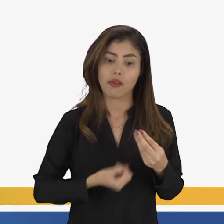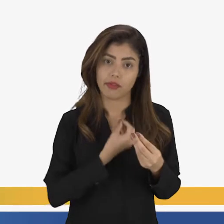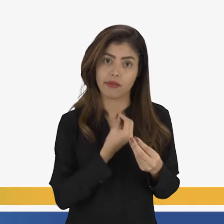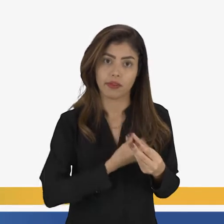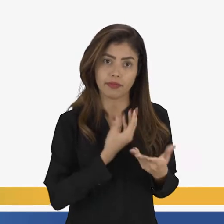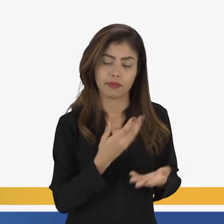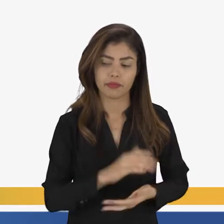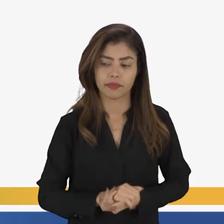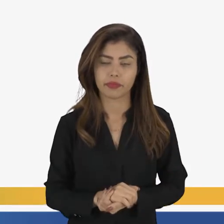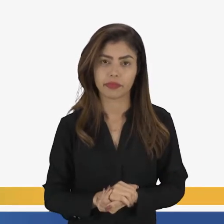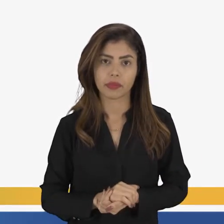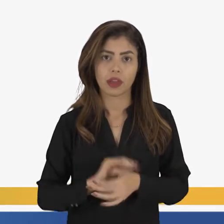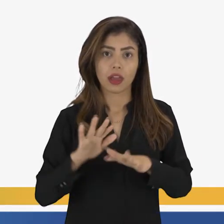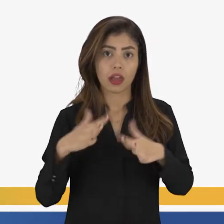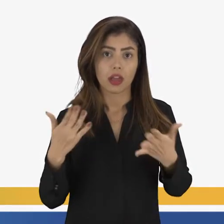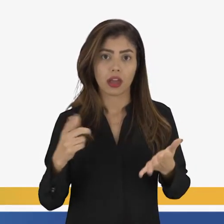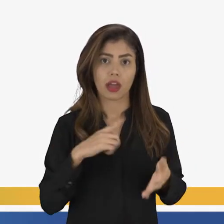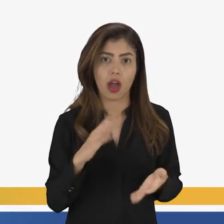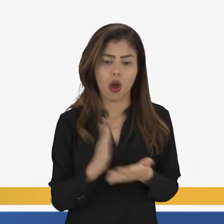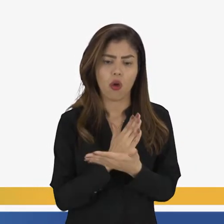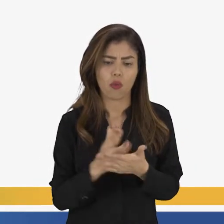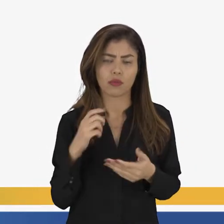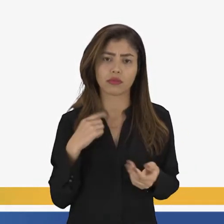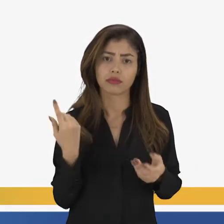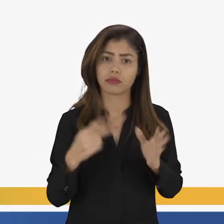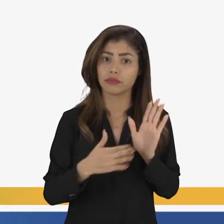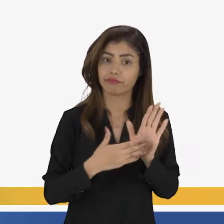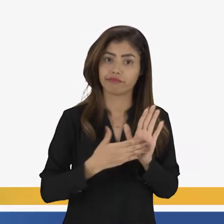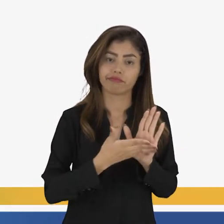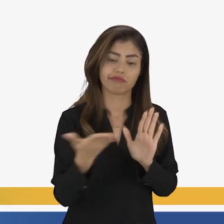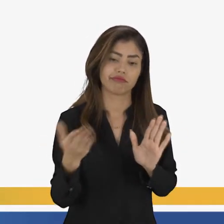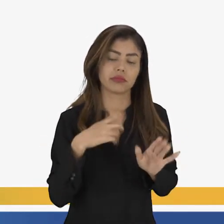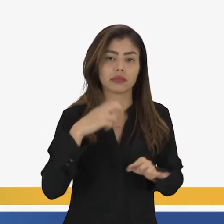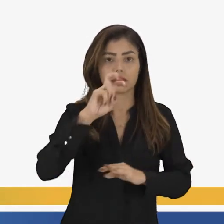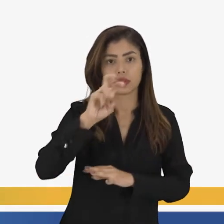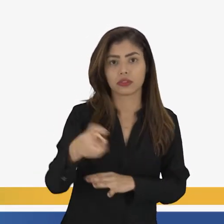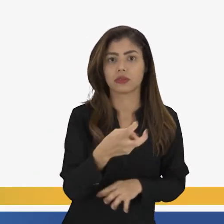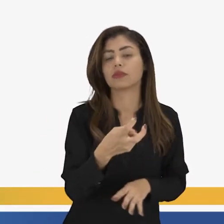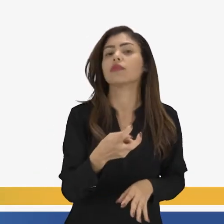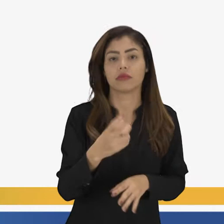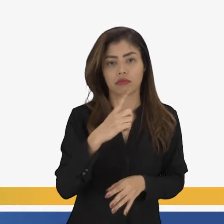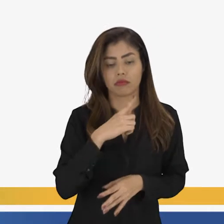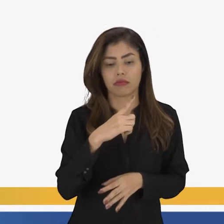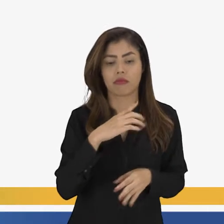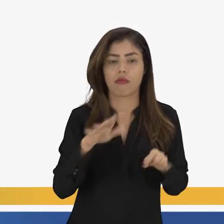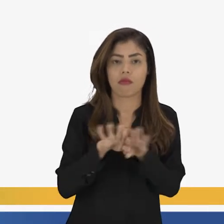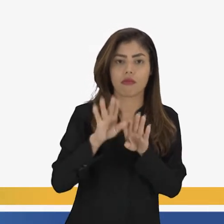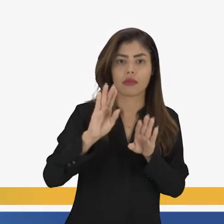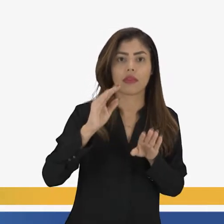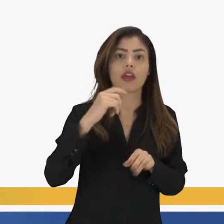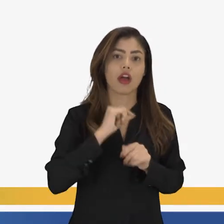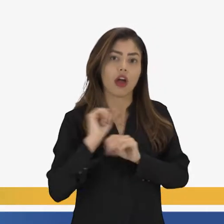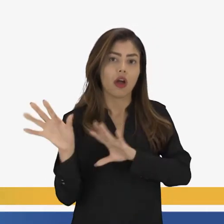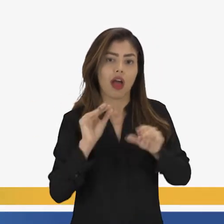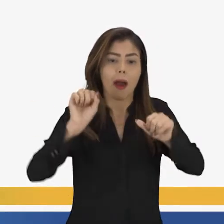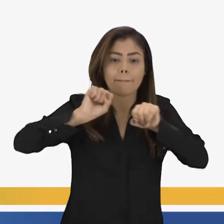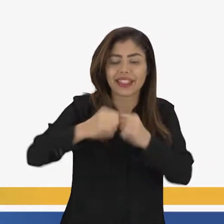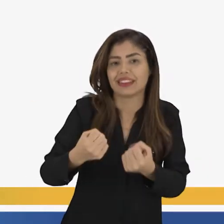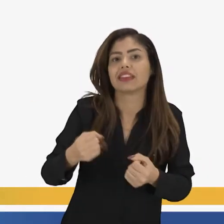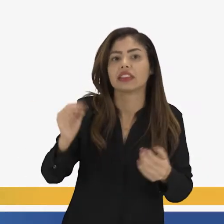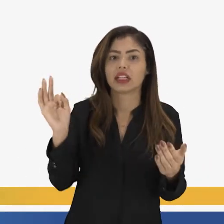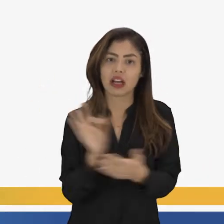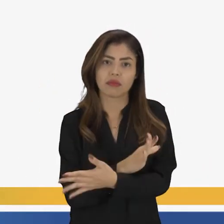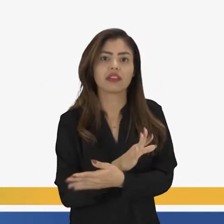existir. Há alguns estudos que comprovam que mais de 5.000 obras modernistas foram